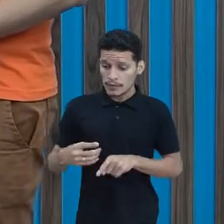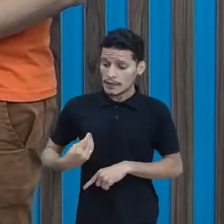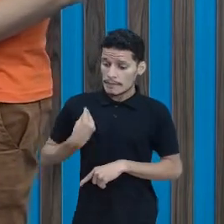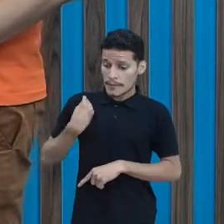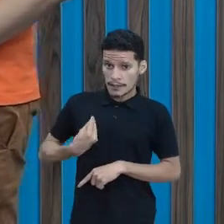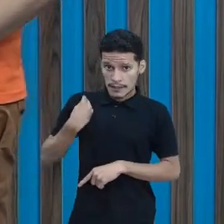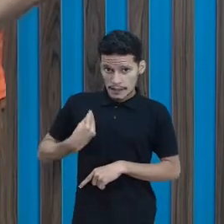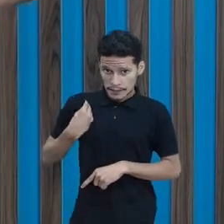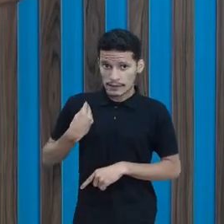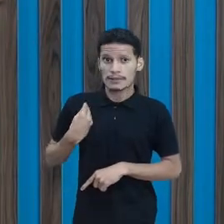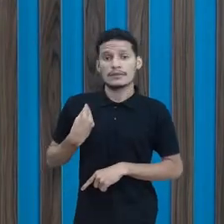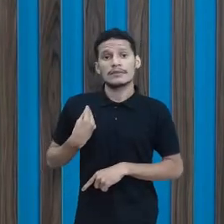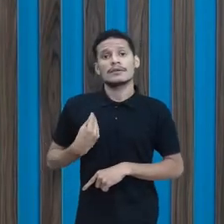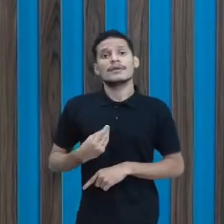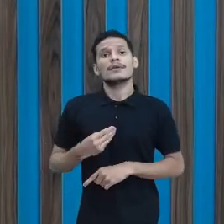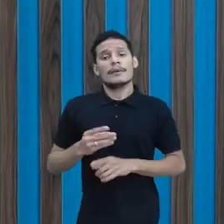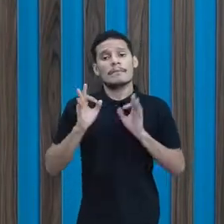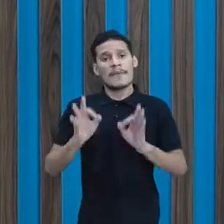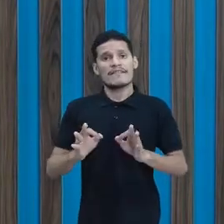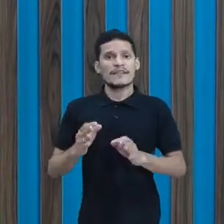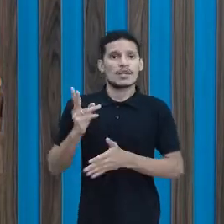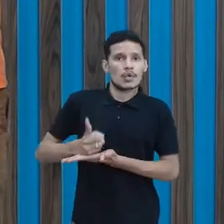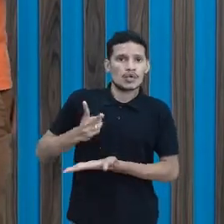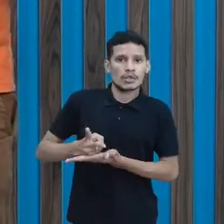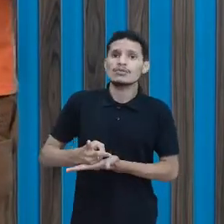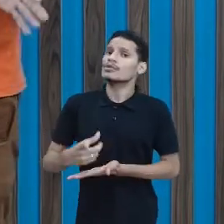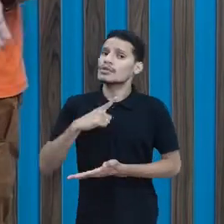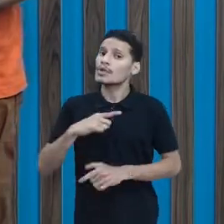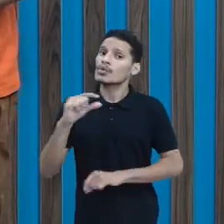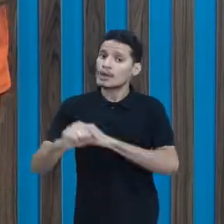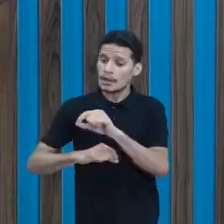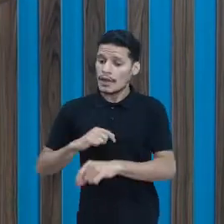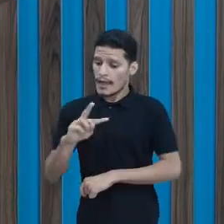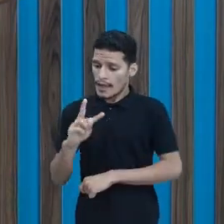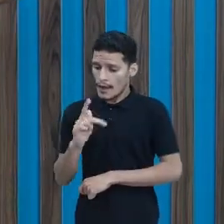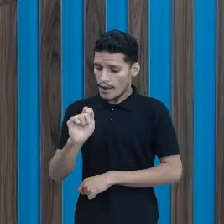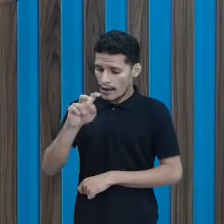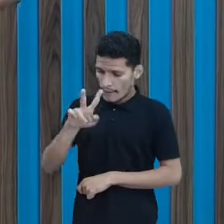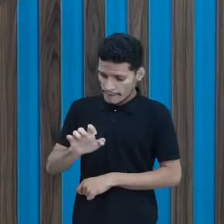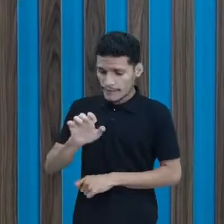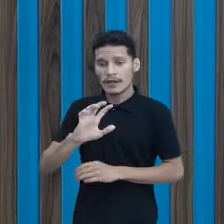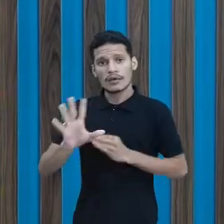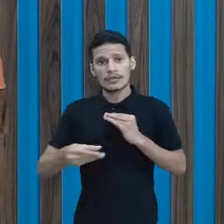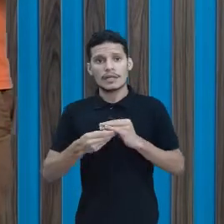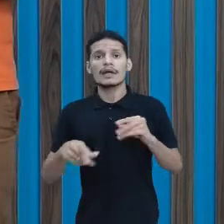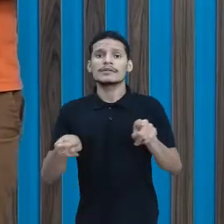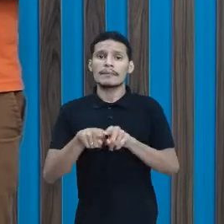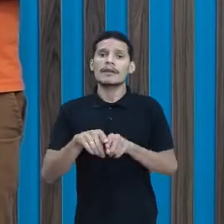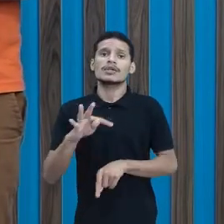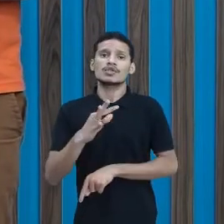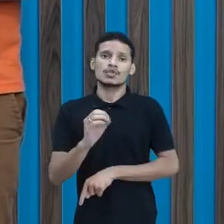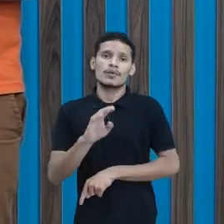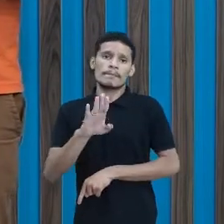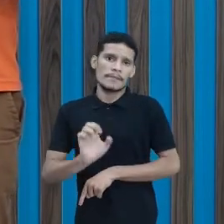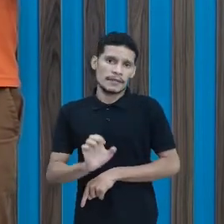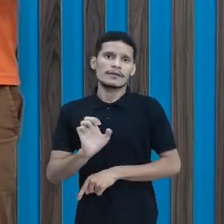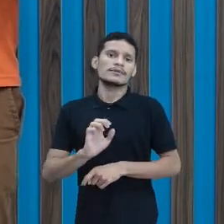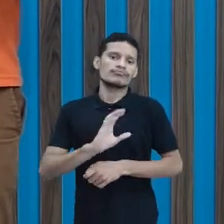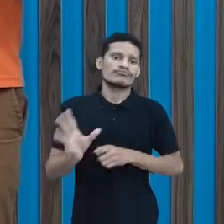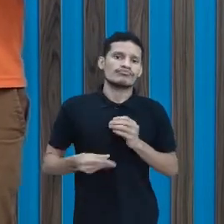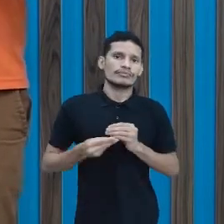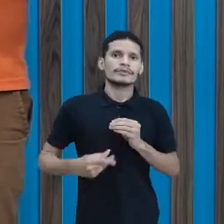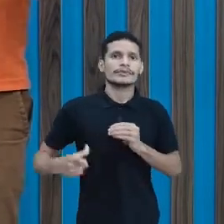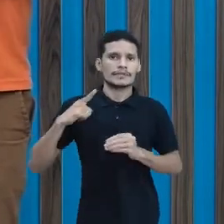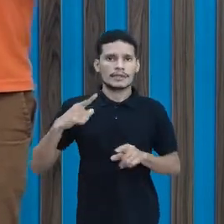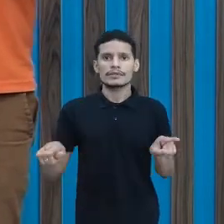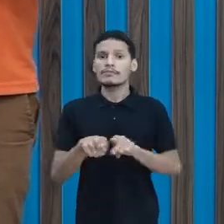perfect continuous, pessoal, vai ser uma mistura dos dois. Vai ter o verbo have como auxiliar e o verbo to be como auxiliar. Quando vai usar